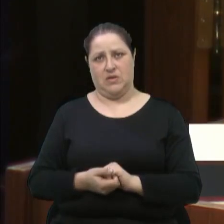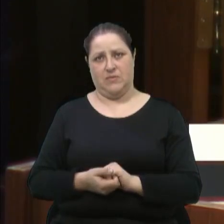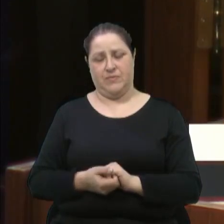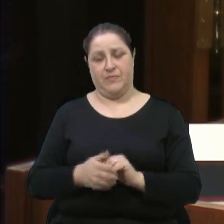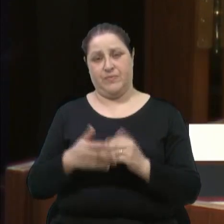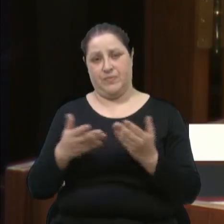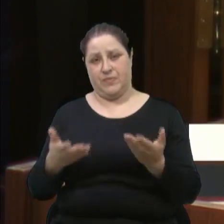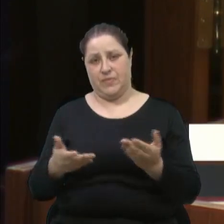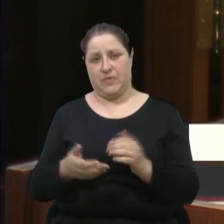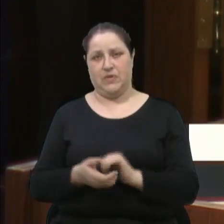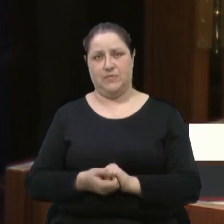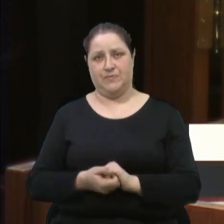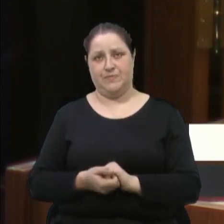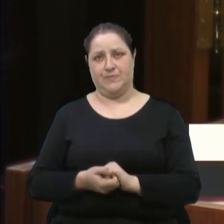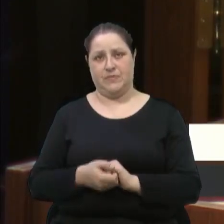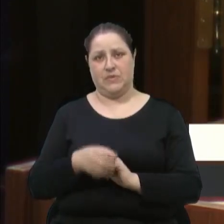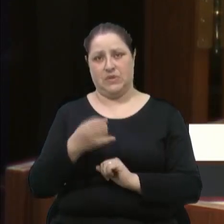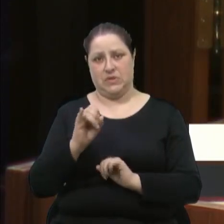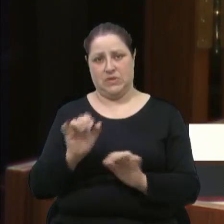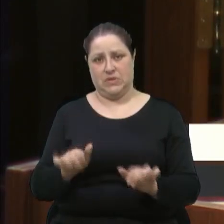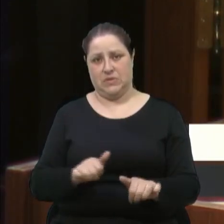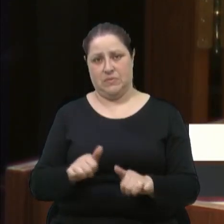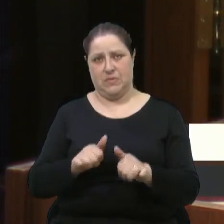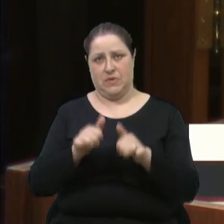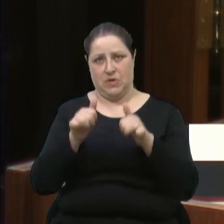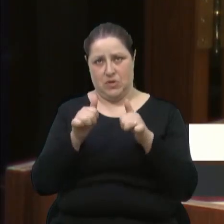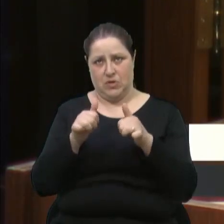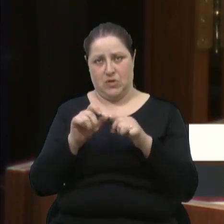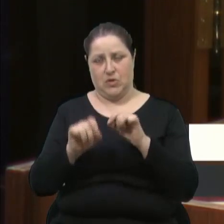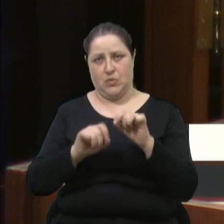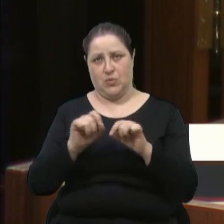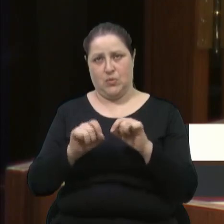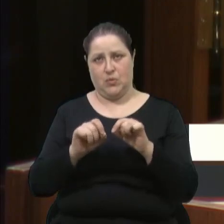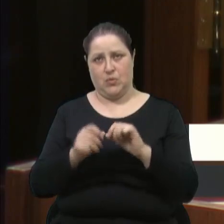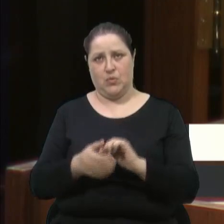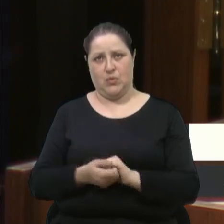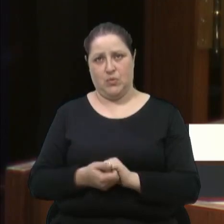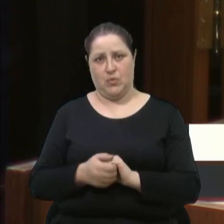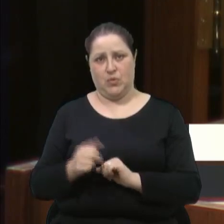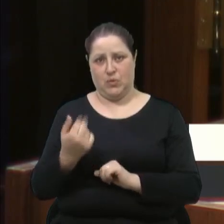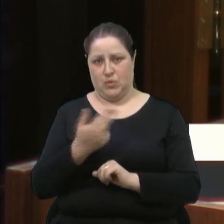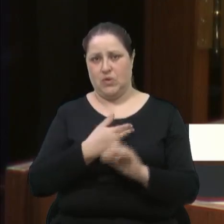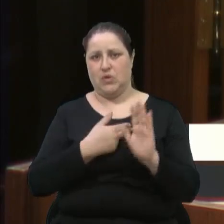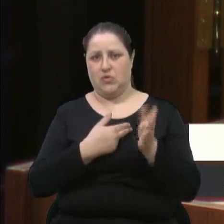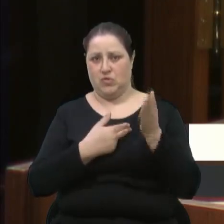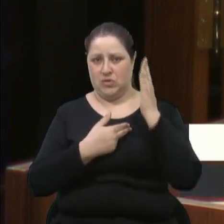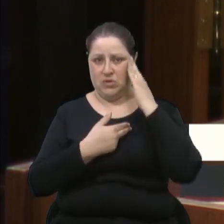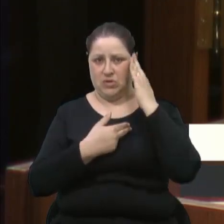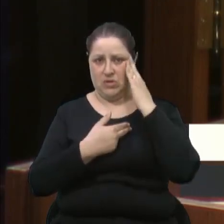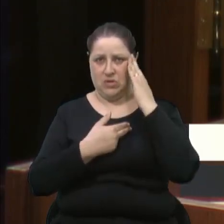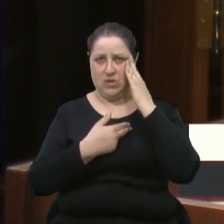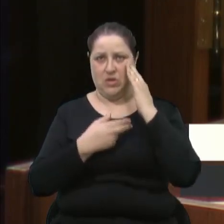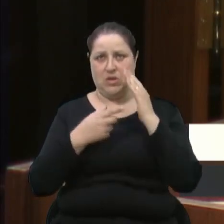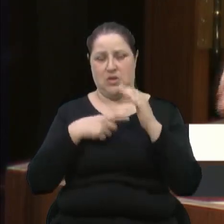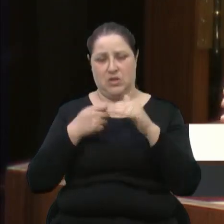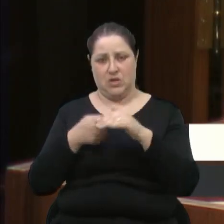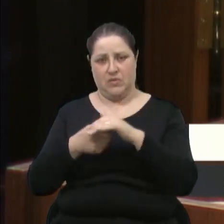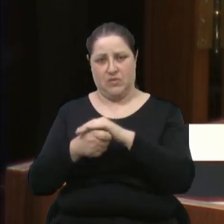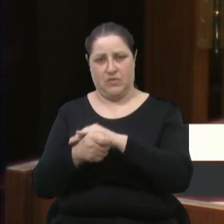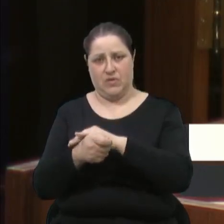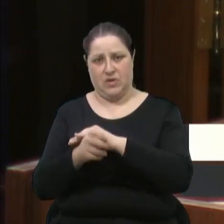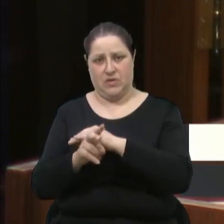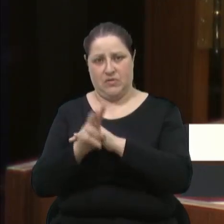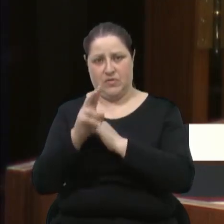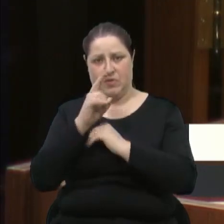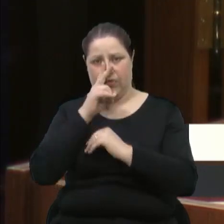Então, melhorando aquilo que todos nós sabemos, se investe um valor alto na